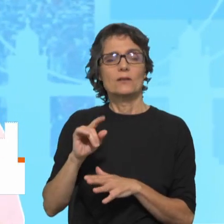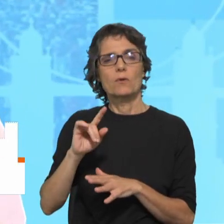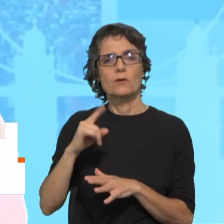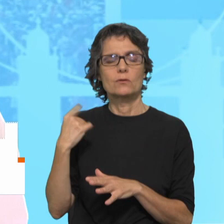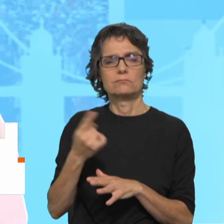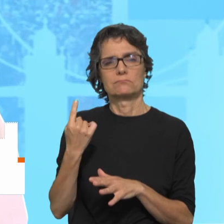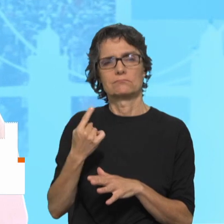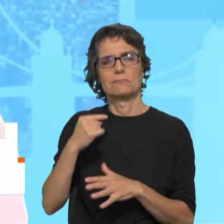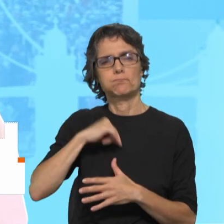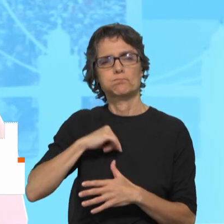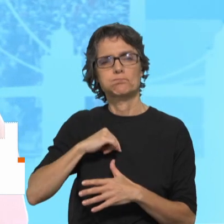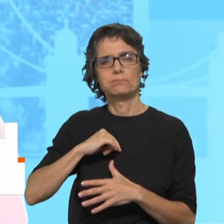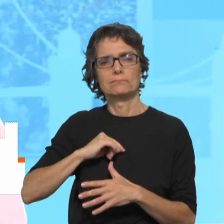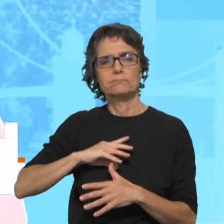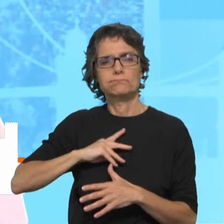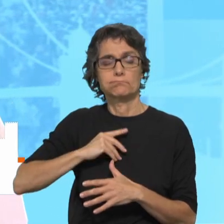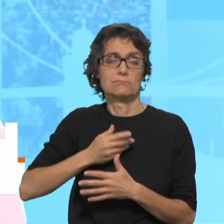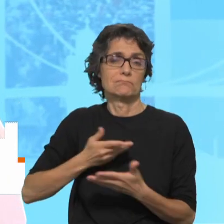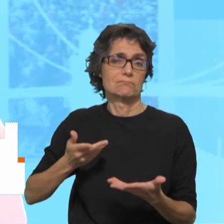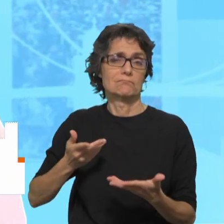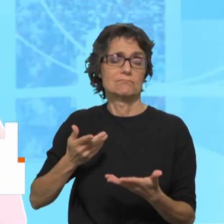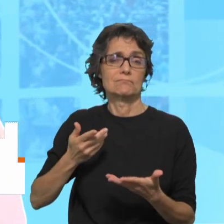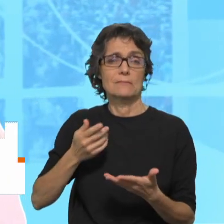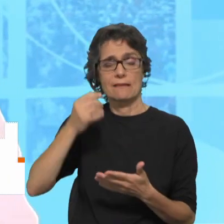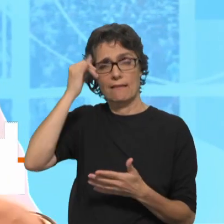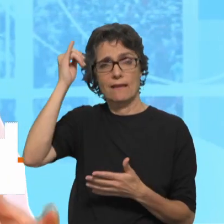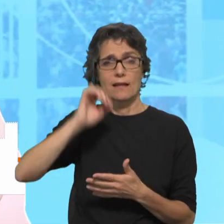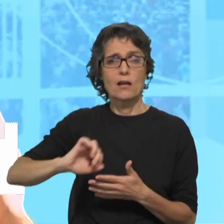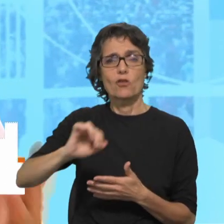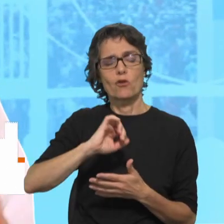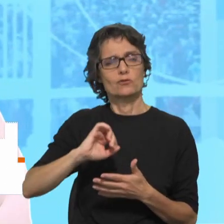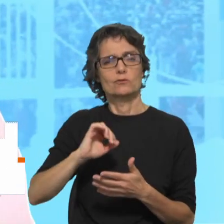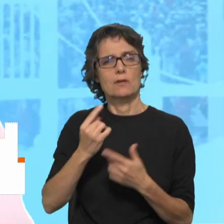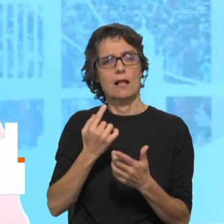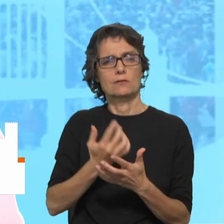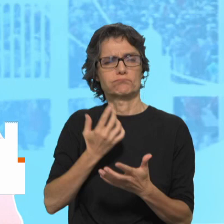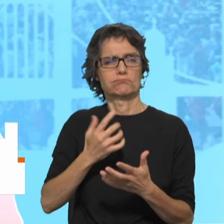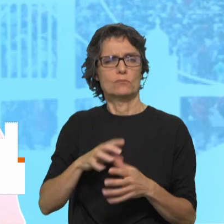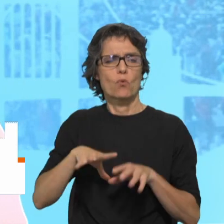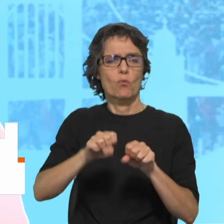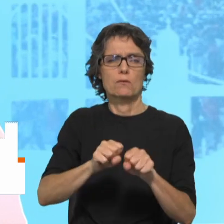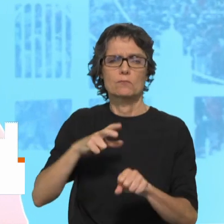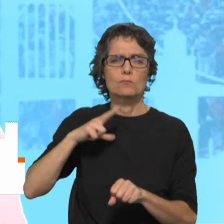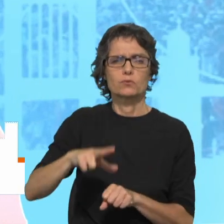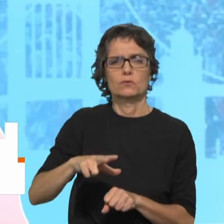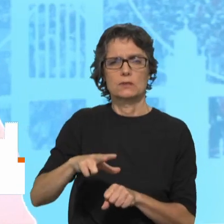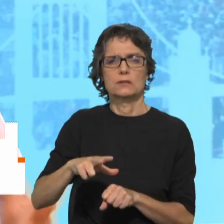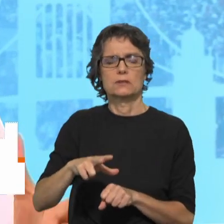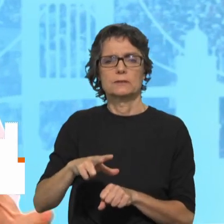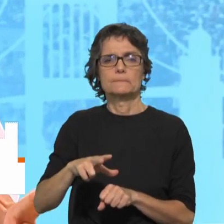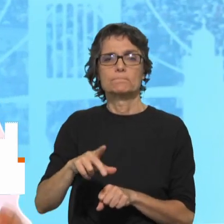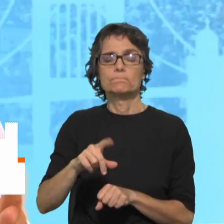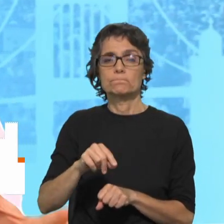espíritos a ideia do excepcionalismo, do colonialismo português. E, portanto, o